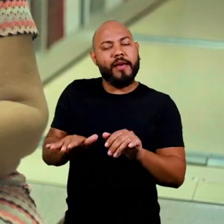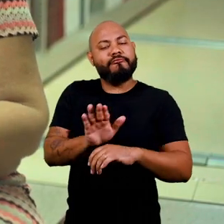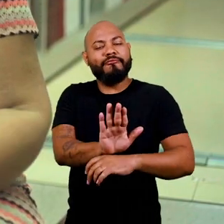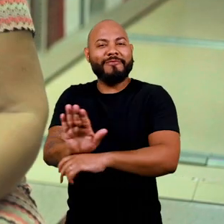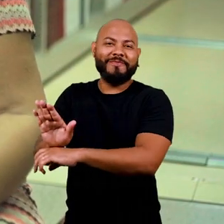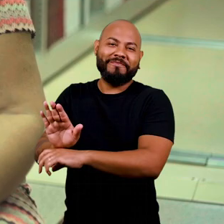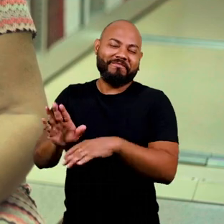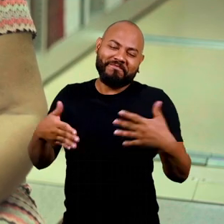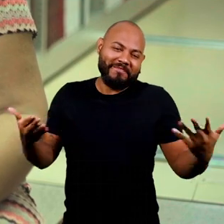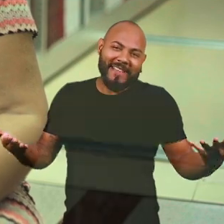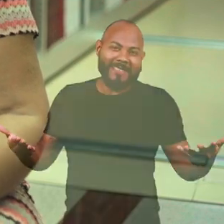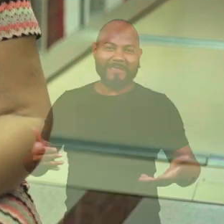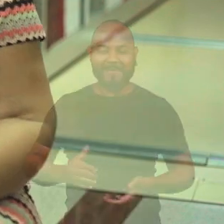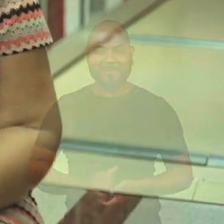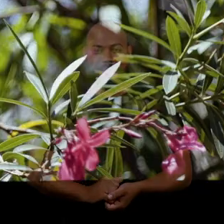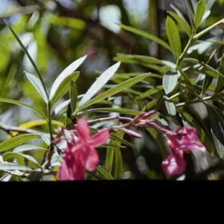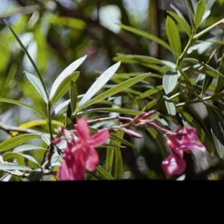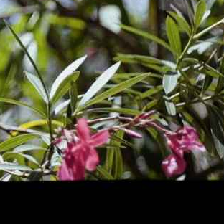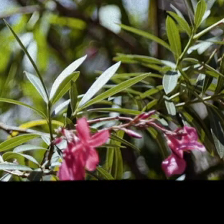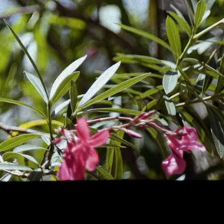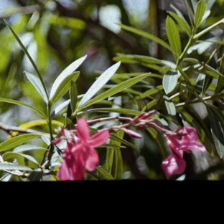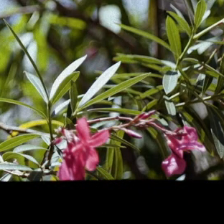Então, é isso.